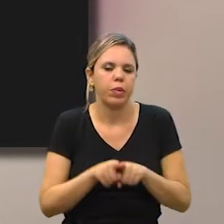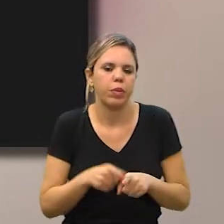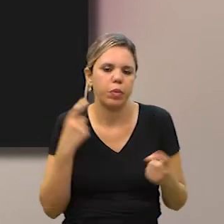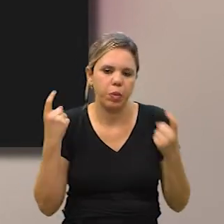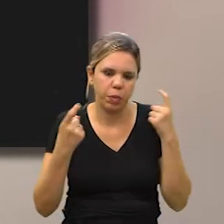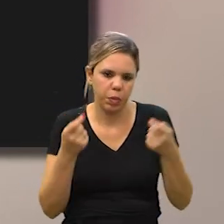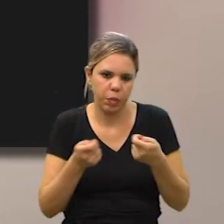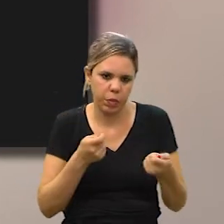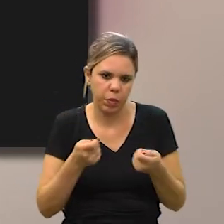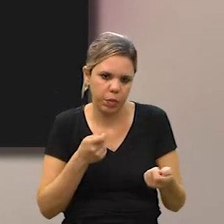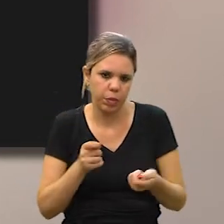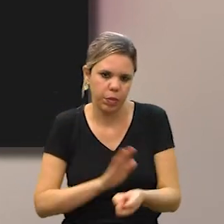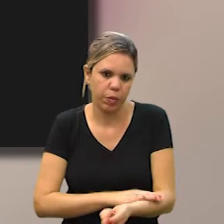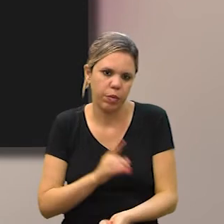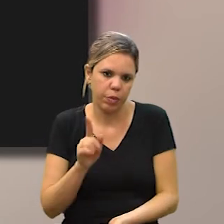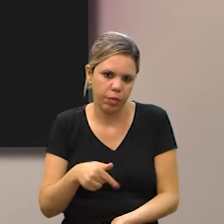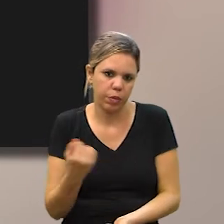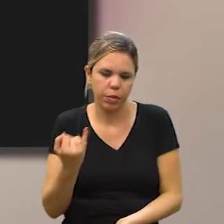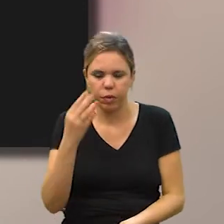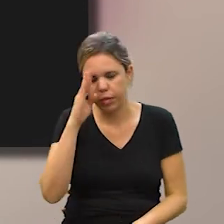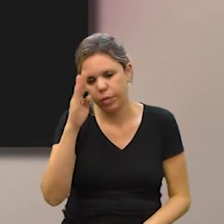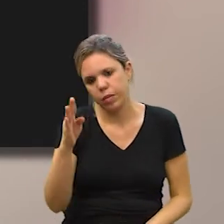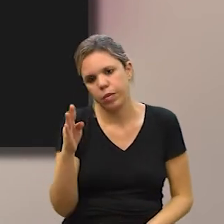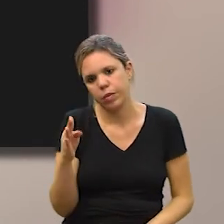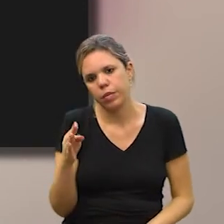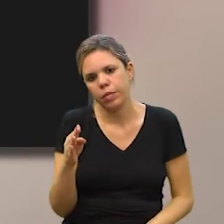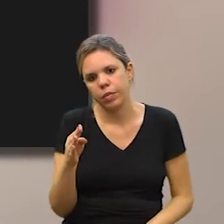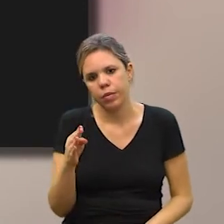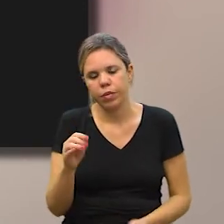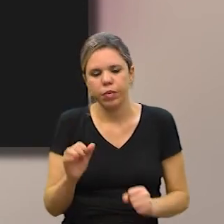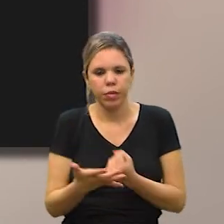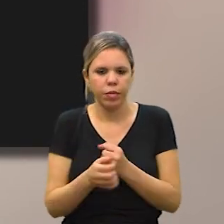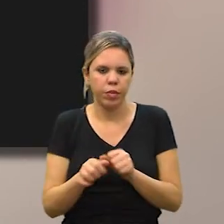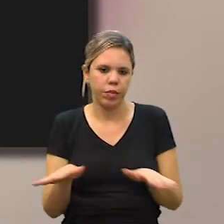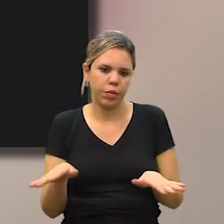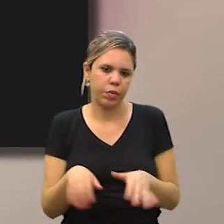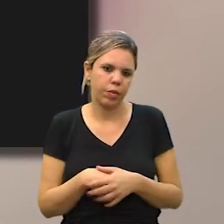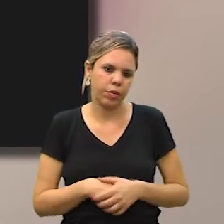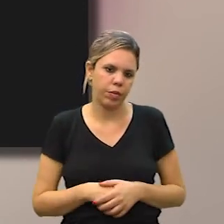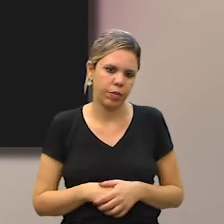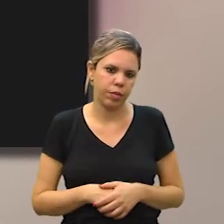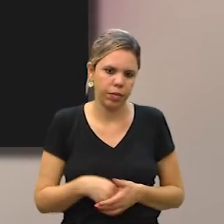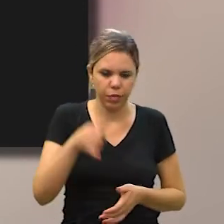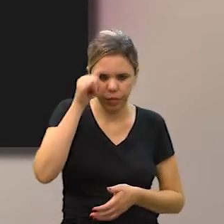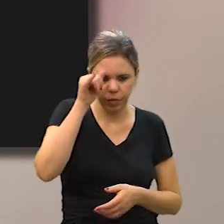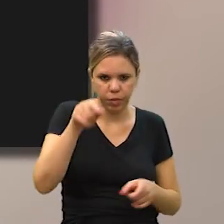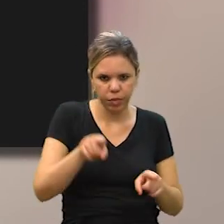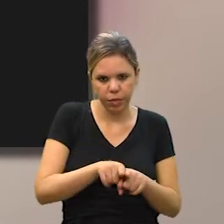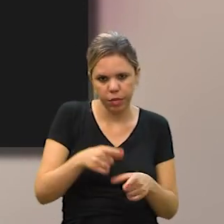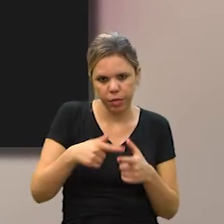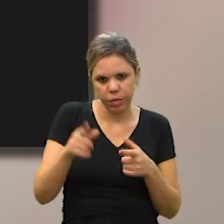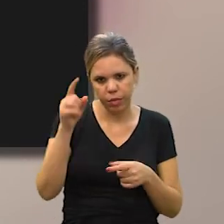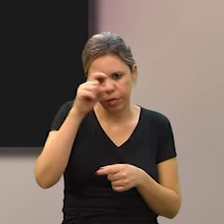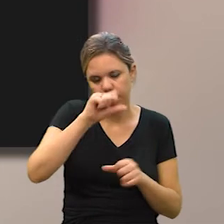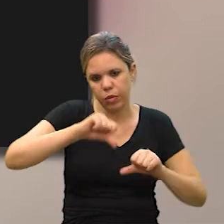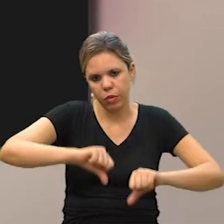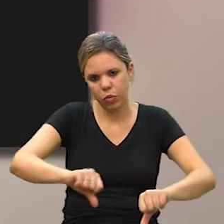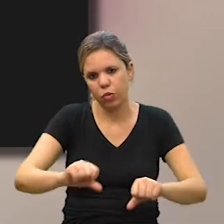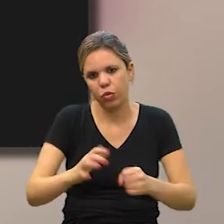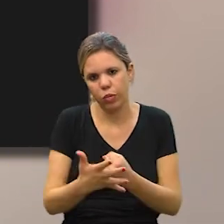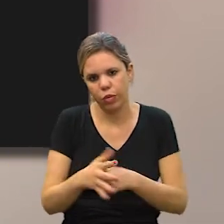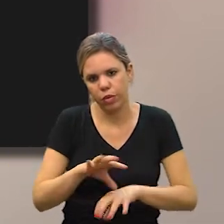com controle da pressão É principalmente na na pandemia é pra evitar também as complicações